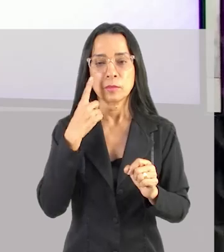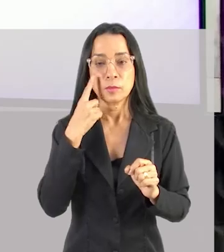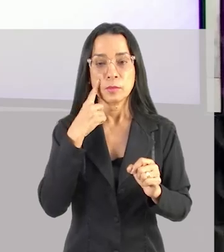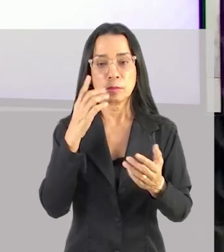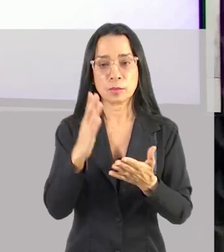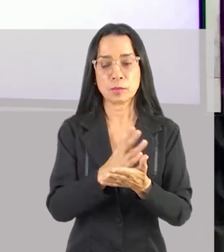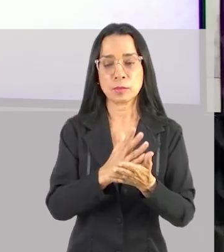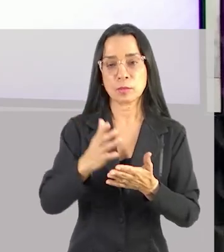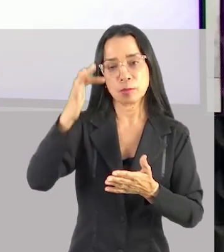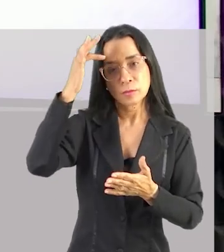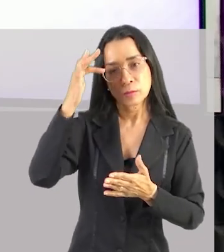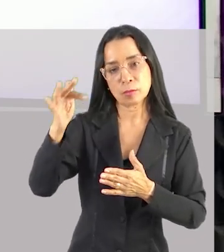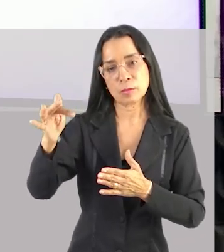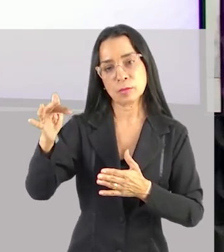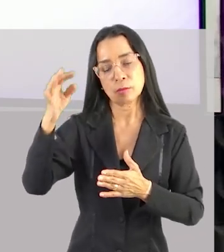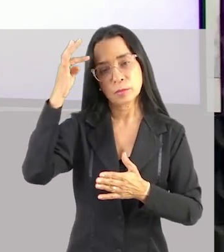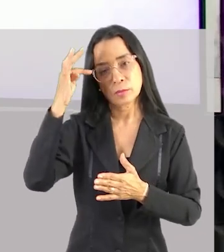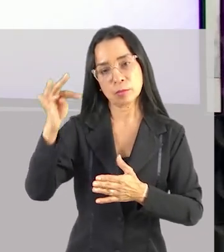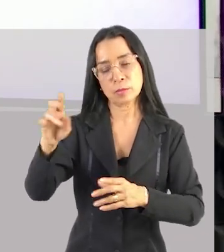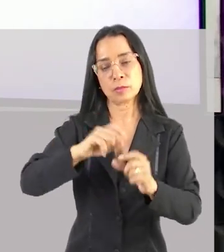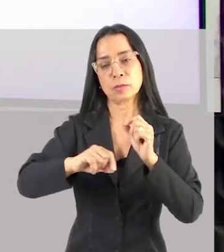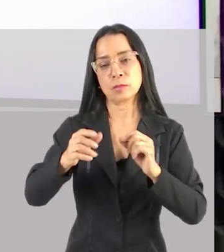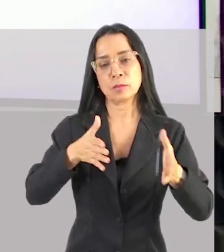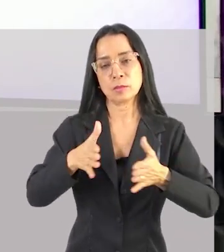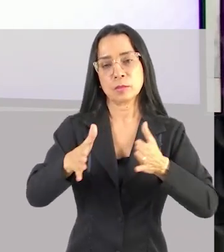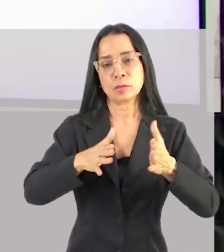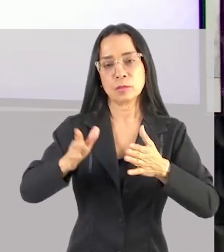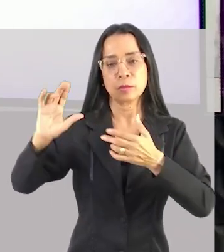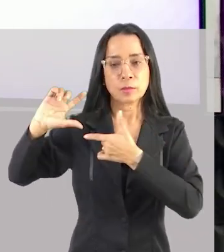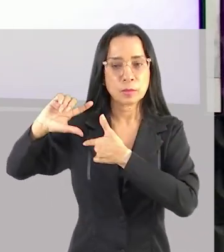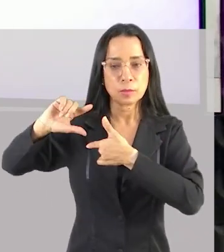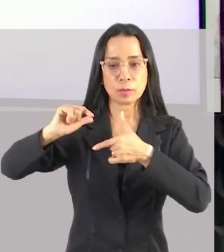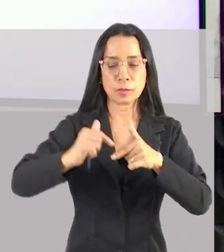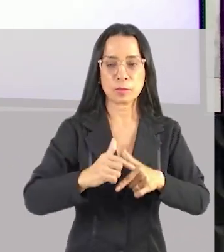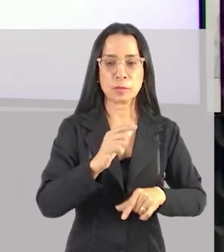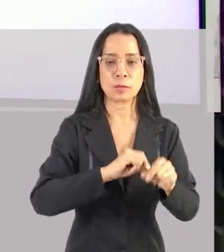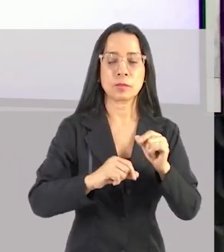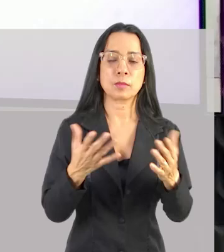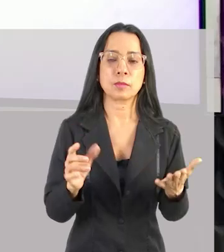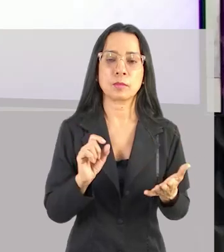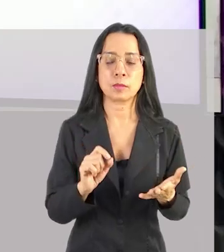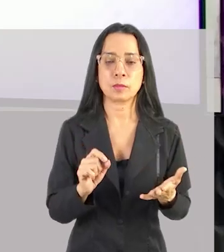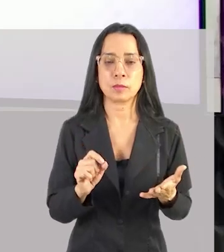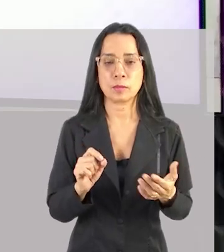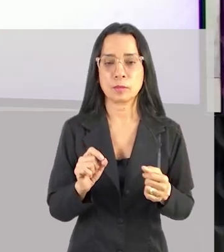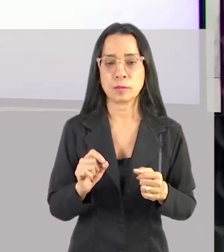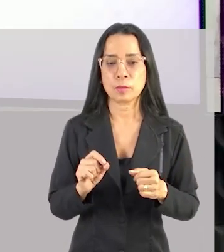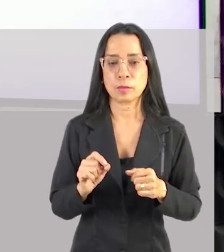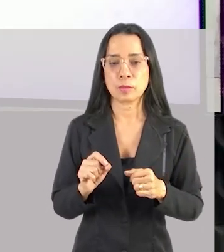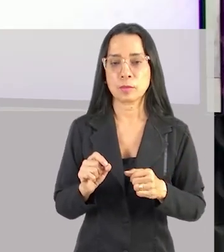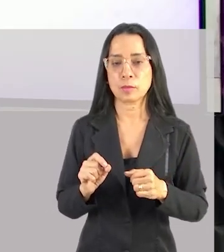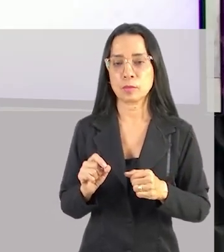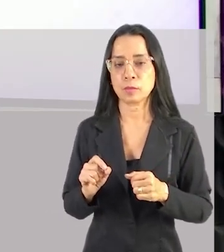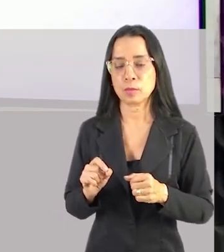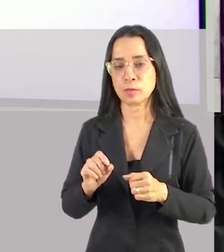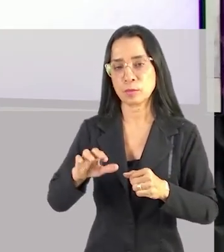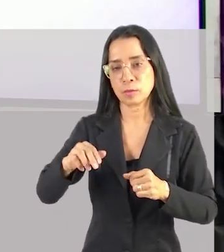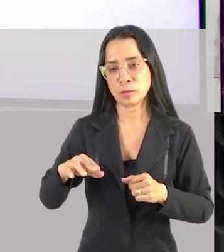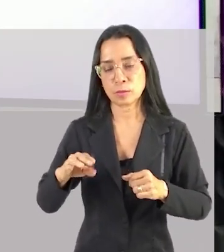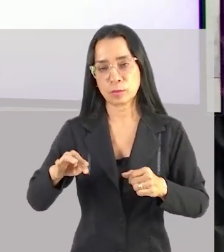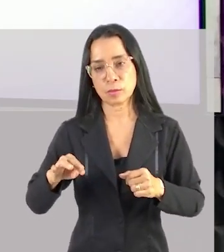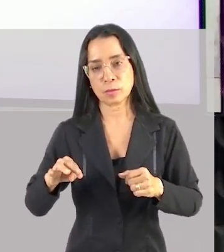algumas teorias do Platão, né, e o período clássico é justamente esse Platão, ou Sócrates, Platão e o Aristóteles, como